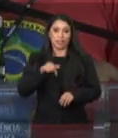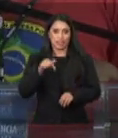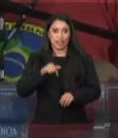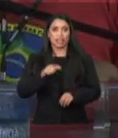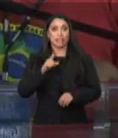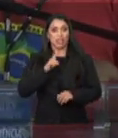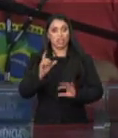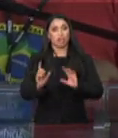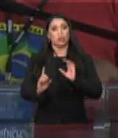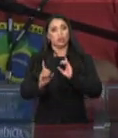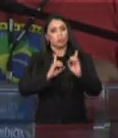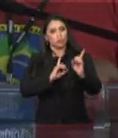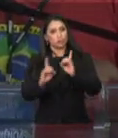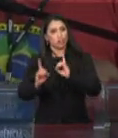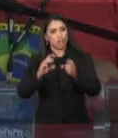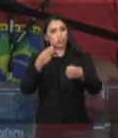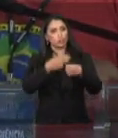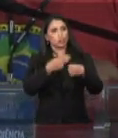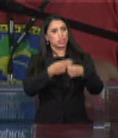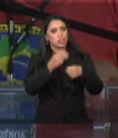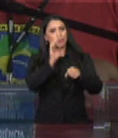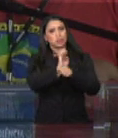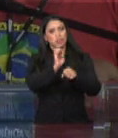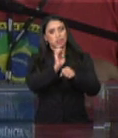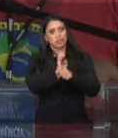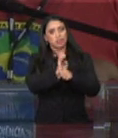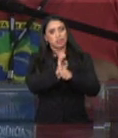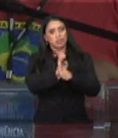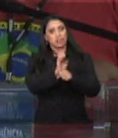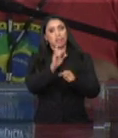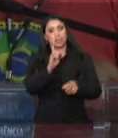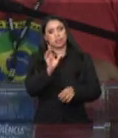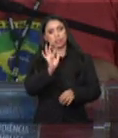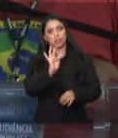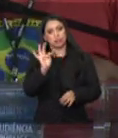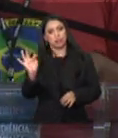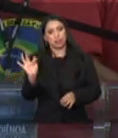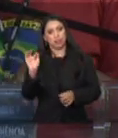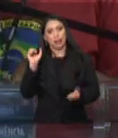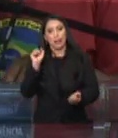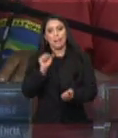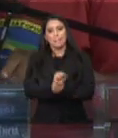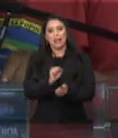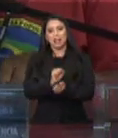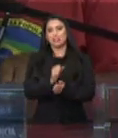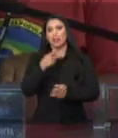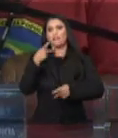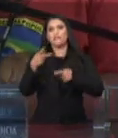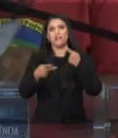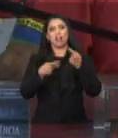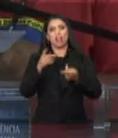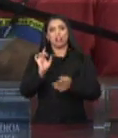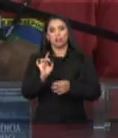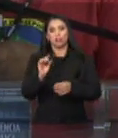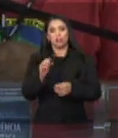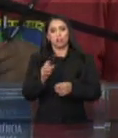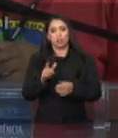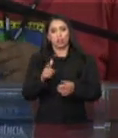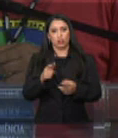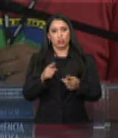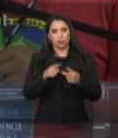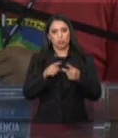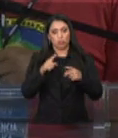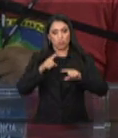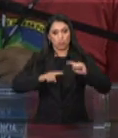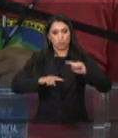um diálogo com os municípios com o estado Federal Parem de demagogia eu trouxe eu queria entregar vossa excelência dois